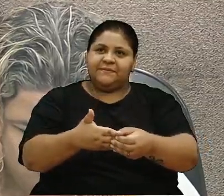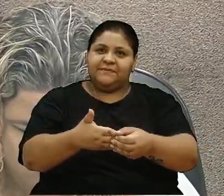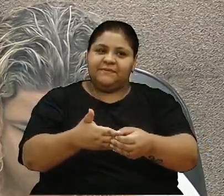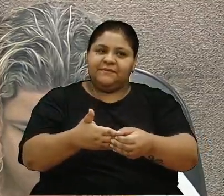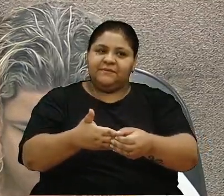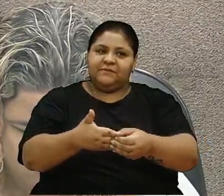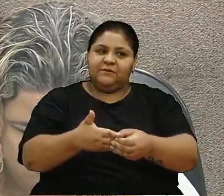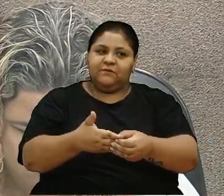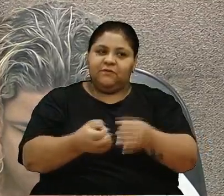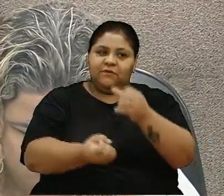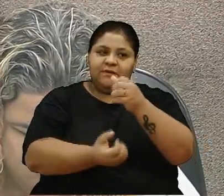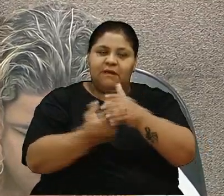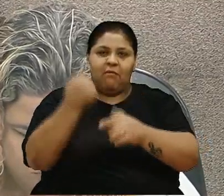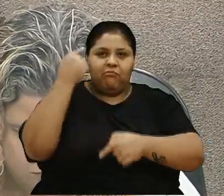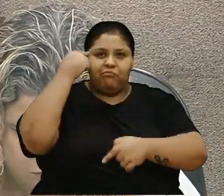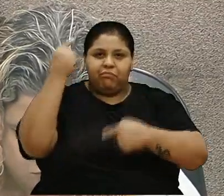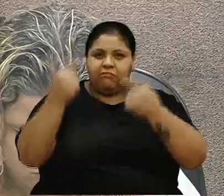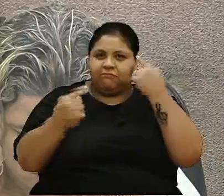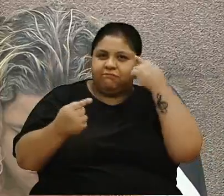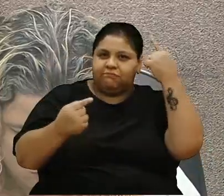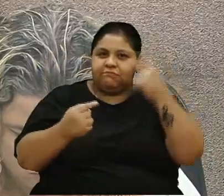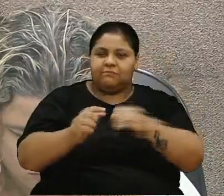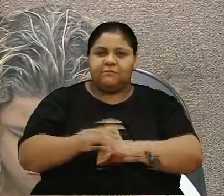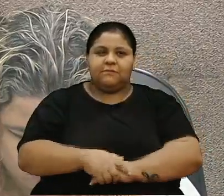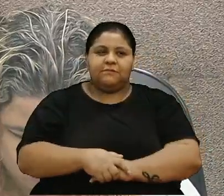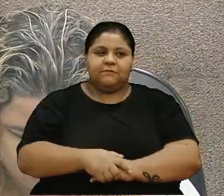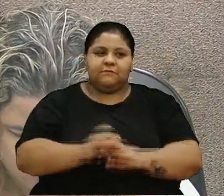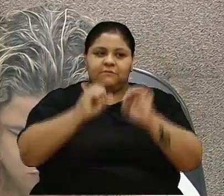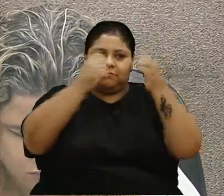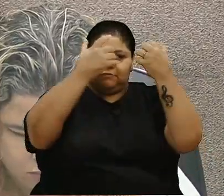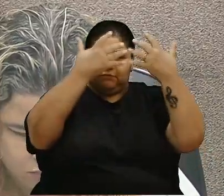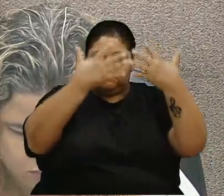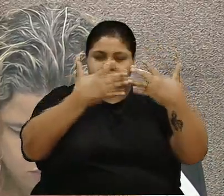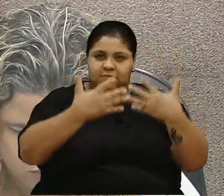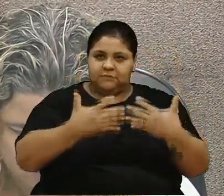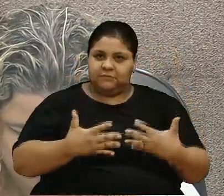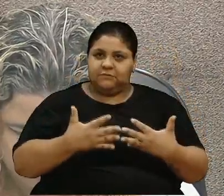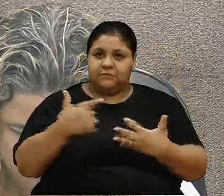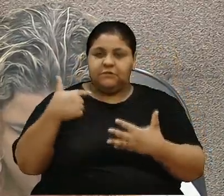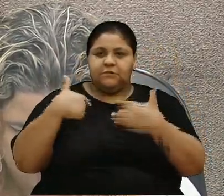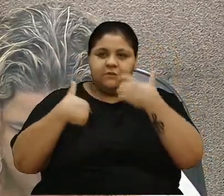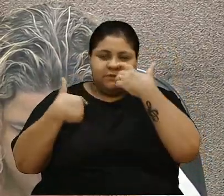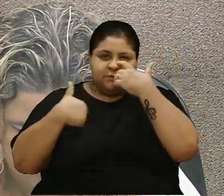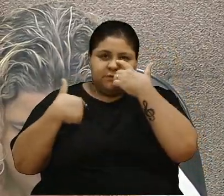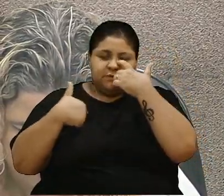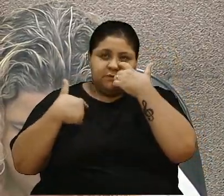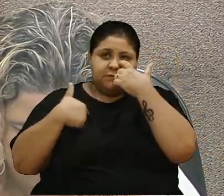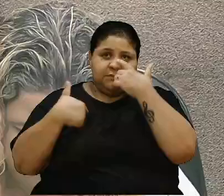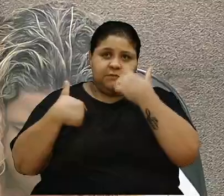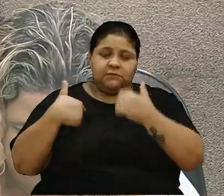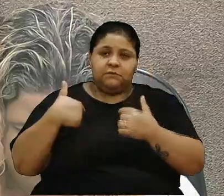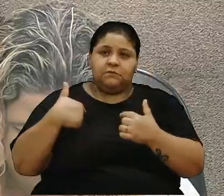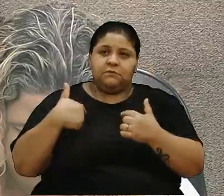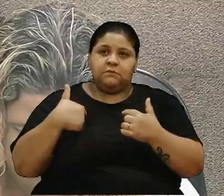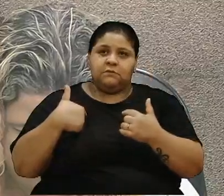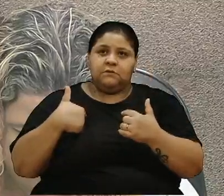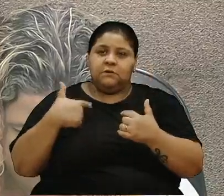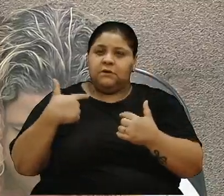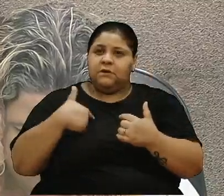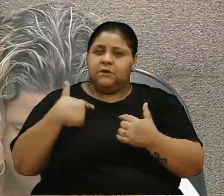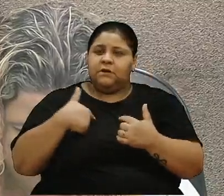várias ideias, né? Foram colocadas várias situações. Eu, por inúmeras vezes,